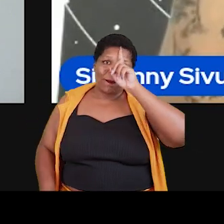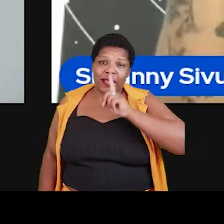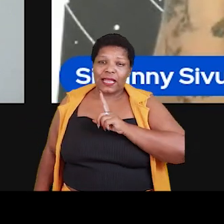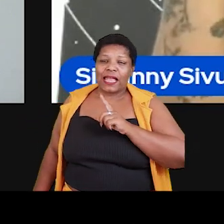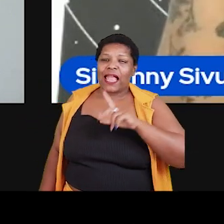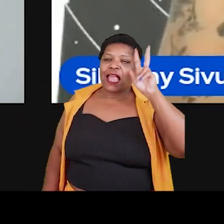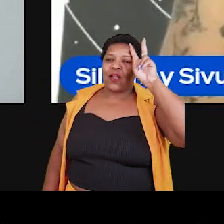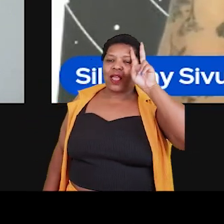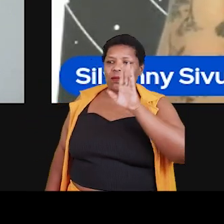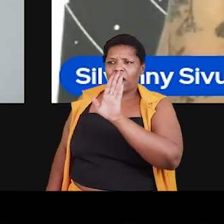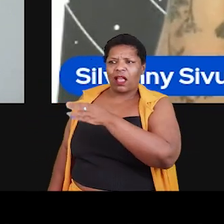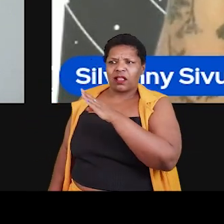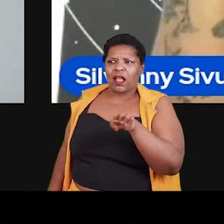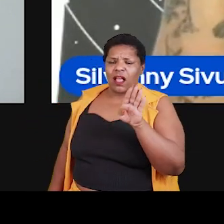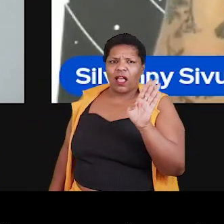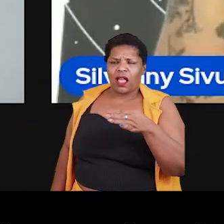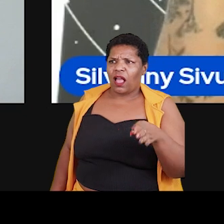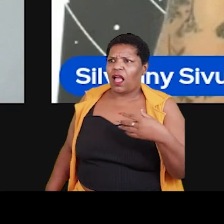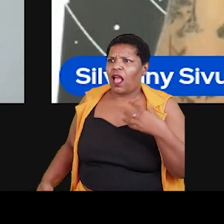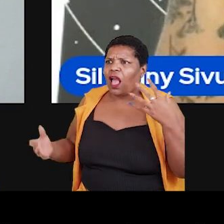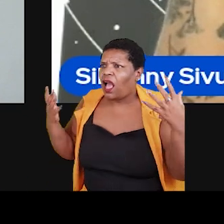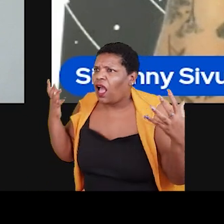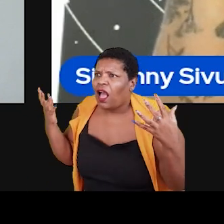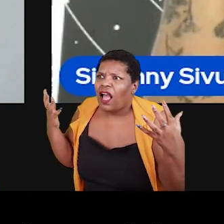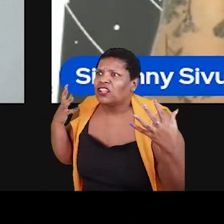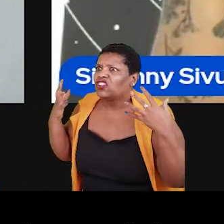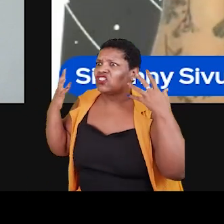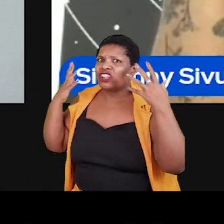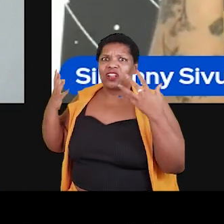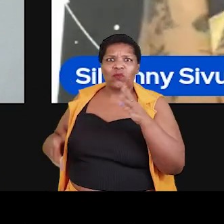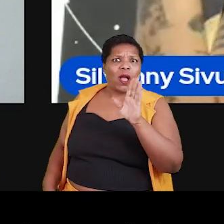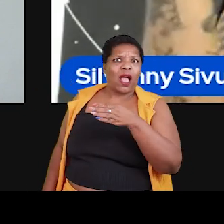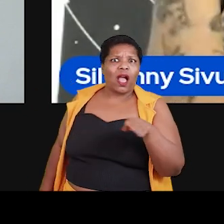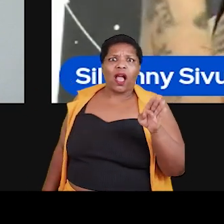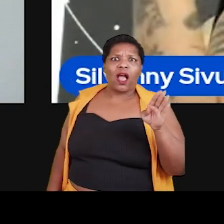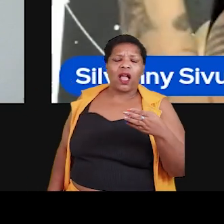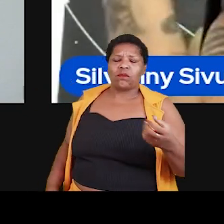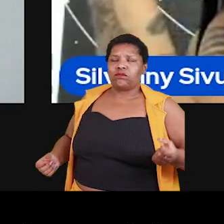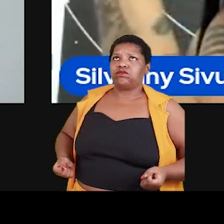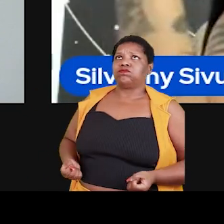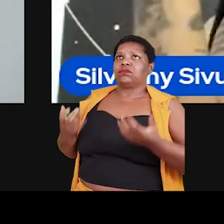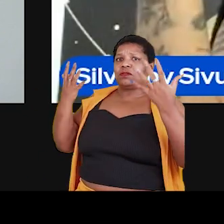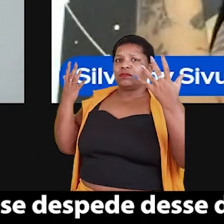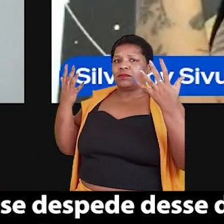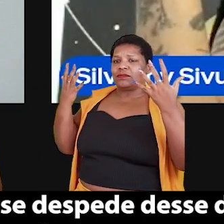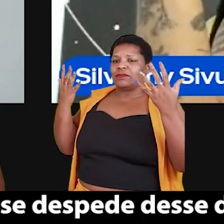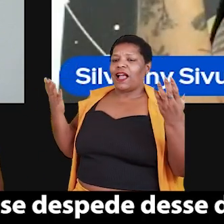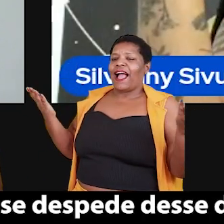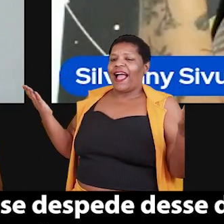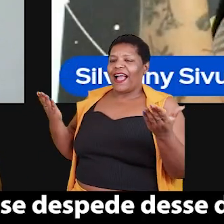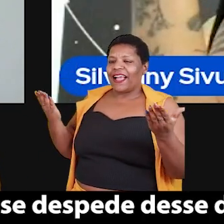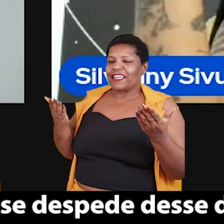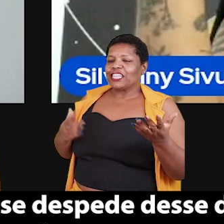a desmarcar os shows, foi desesperador, sabe? Então a gente deu aquele boom, aí agora a